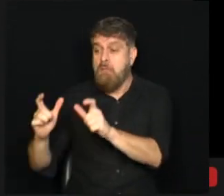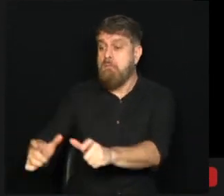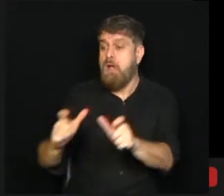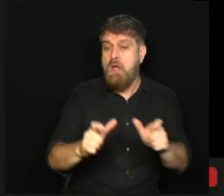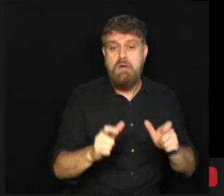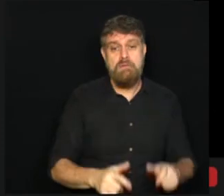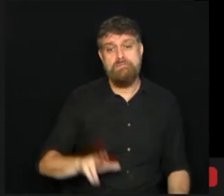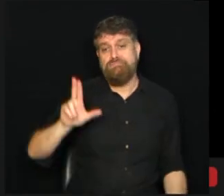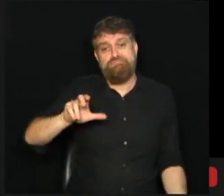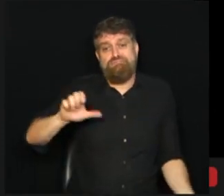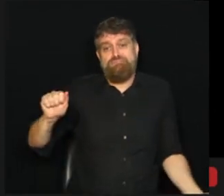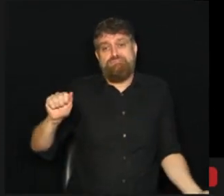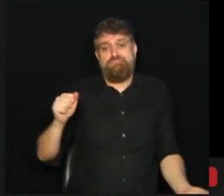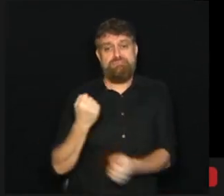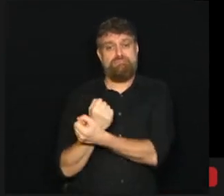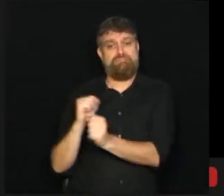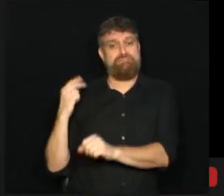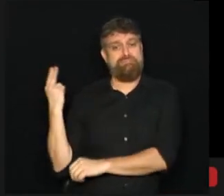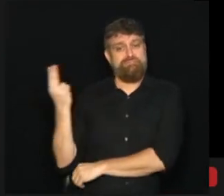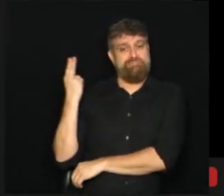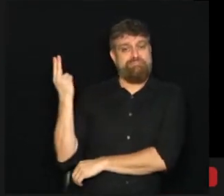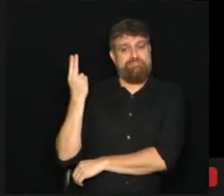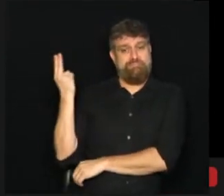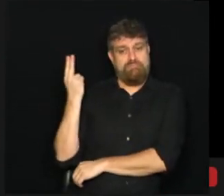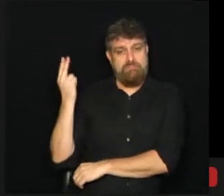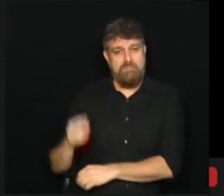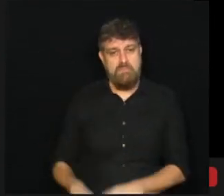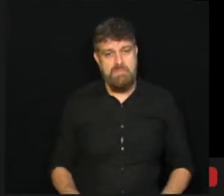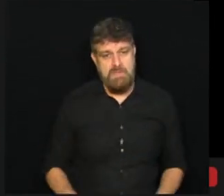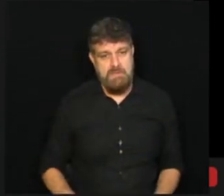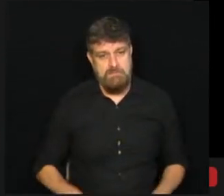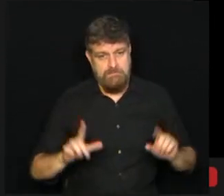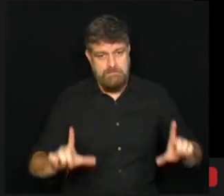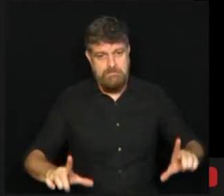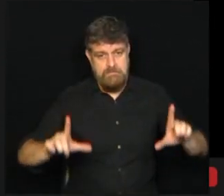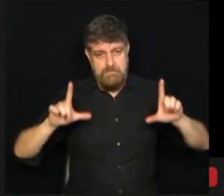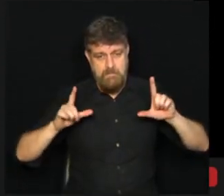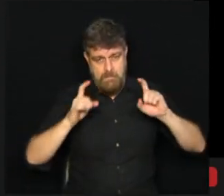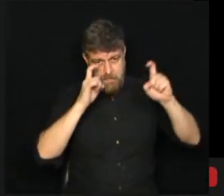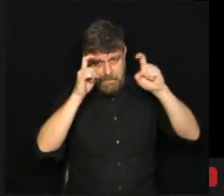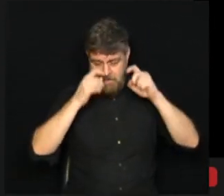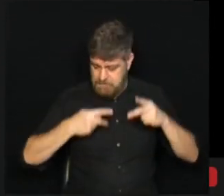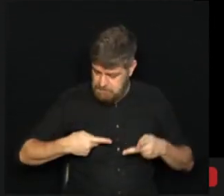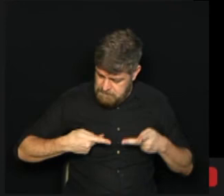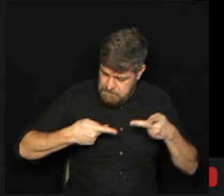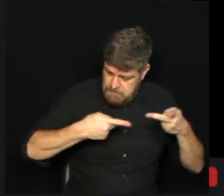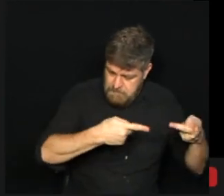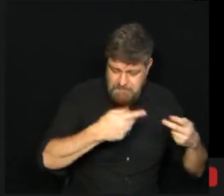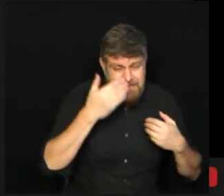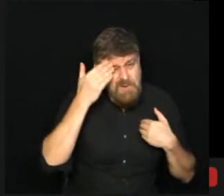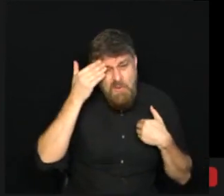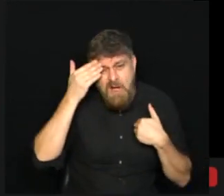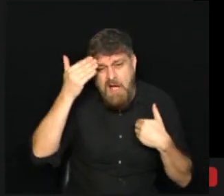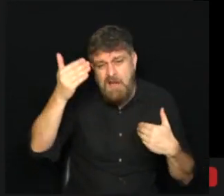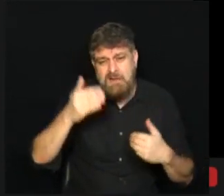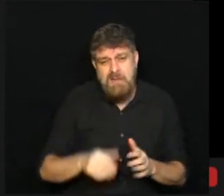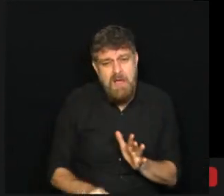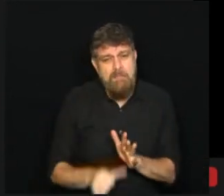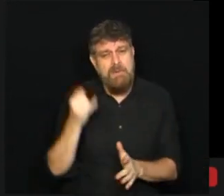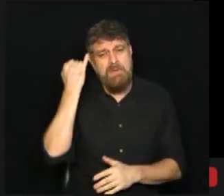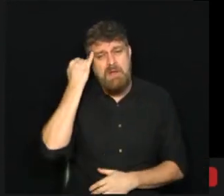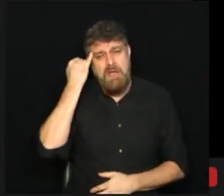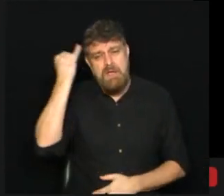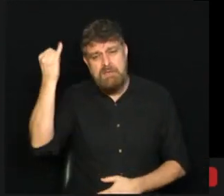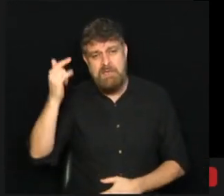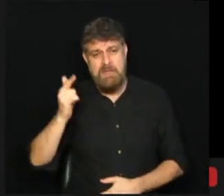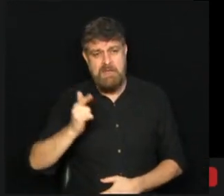nunca. Então, eu vi essa reunião, eu agradeço muito pelo convite, e a minha primeira ideia é colocar